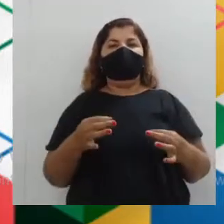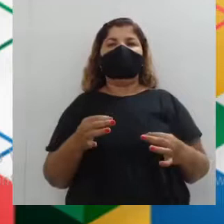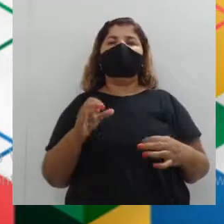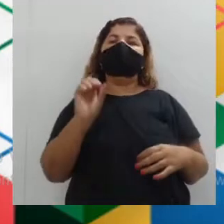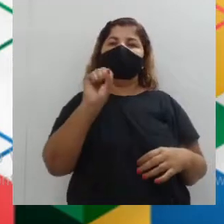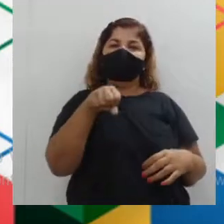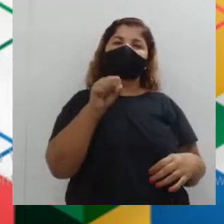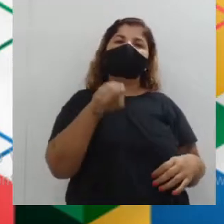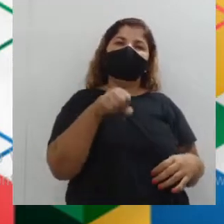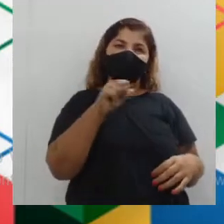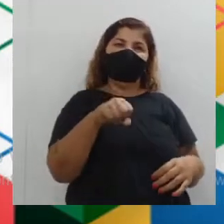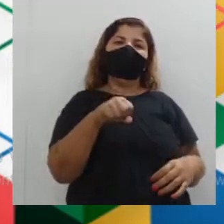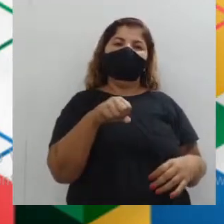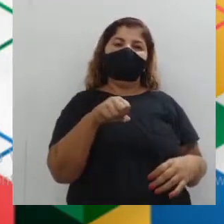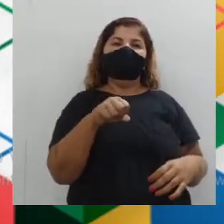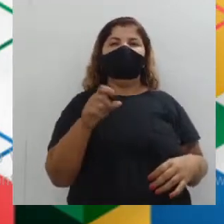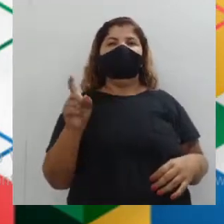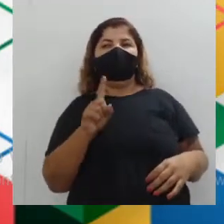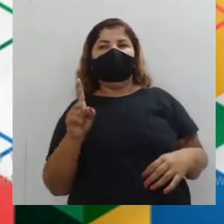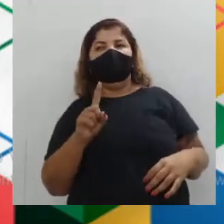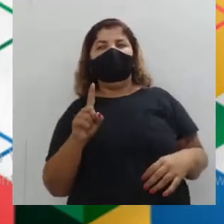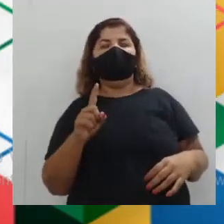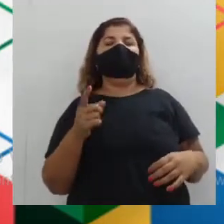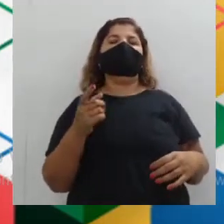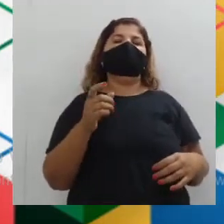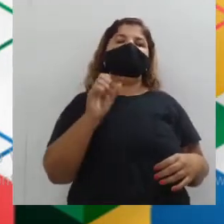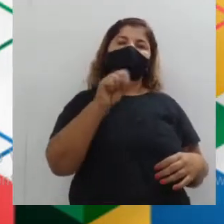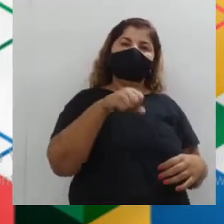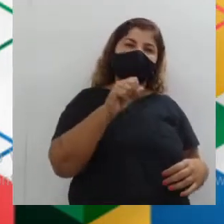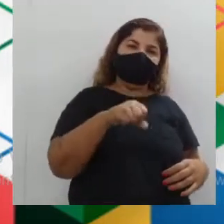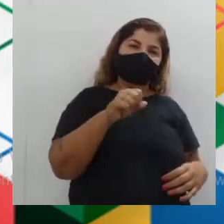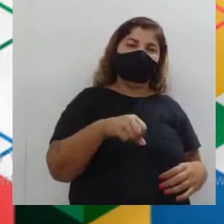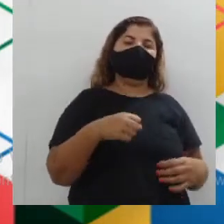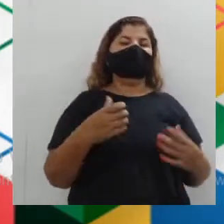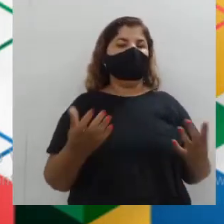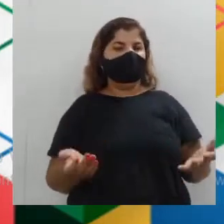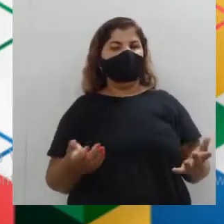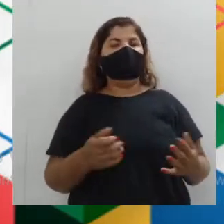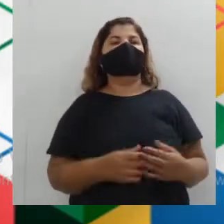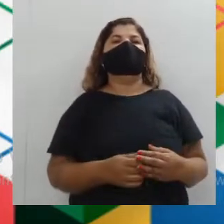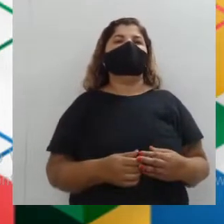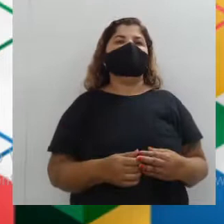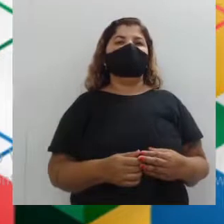né? Sim. Então, não é de negação, sim é de afirmação.